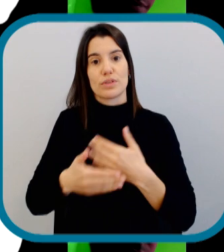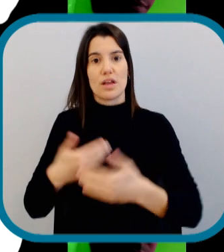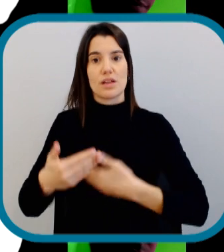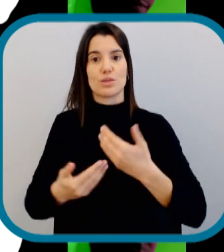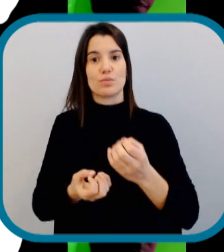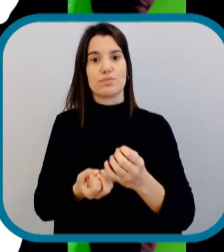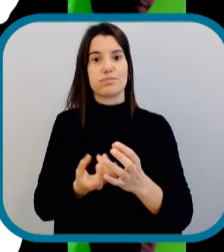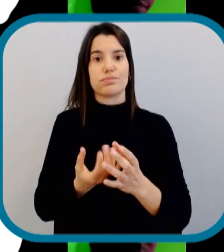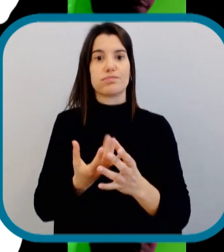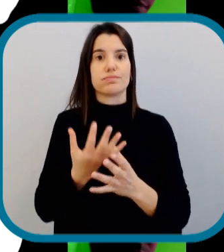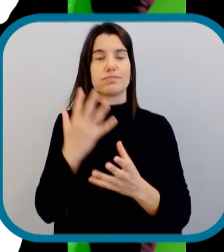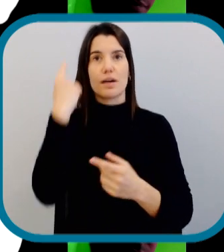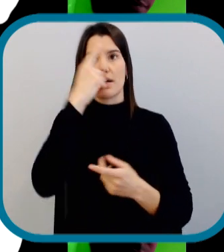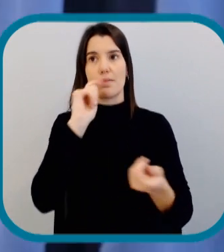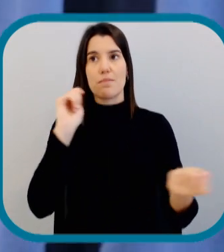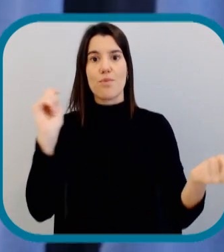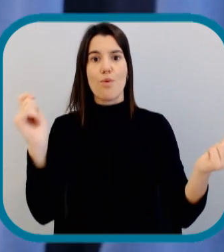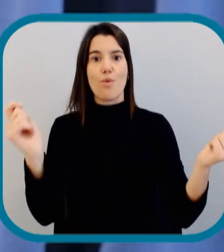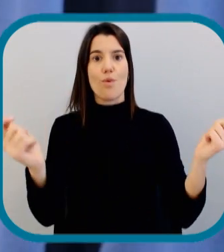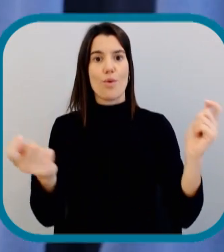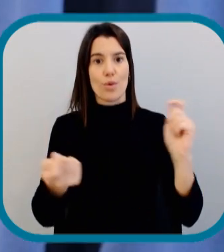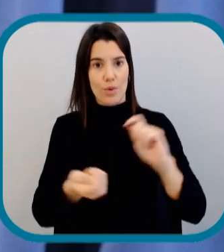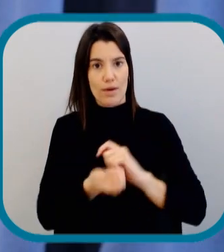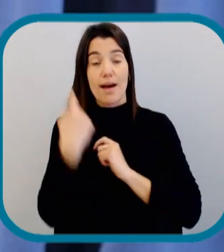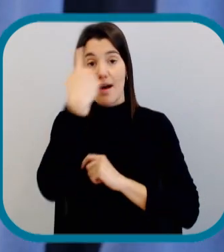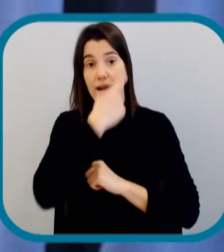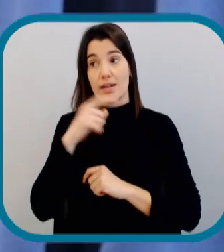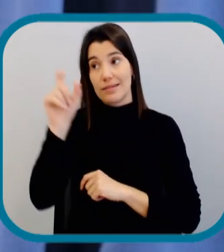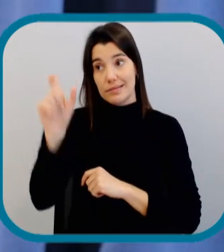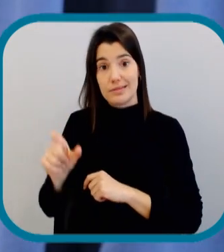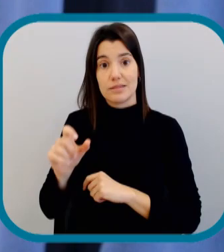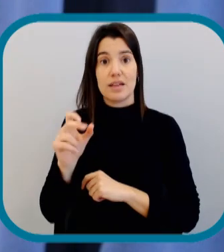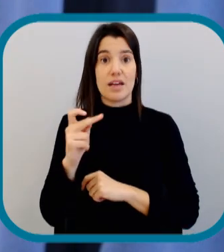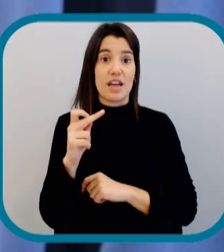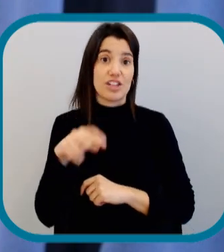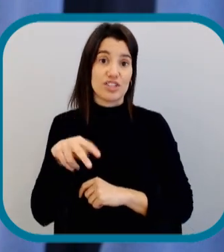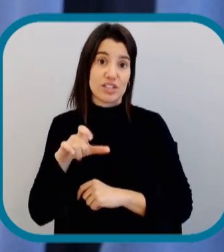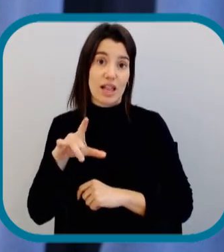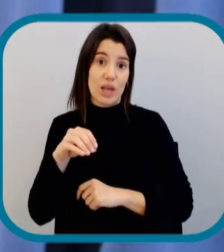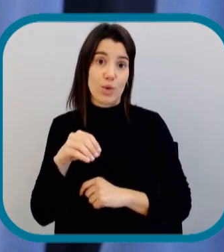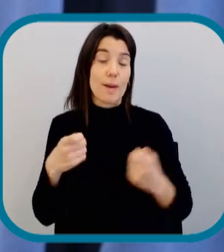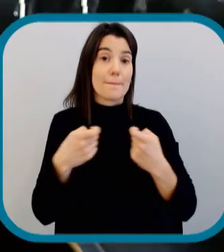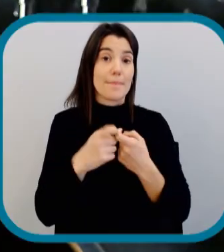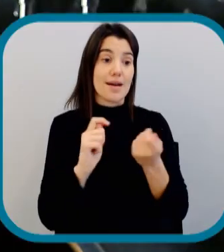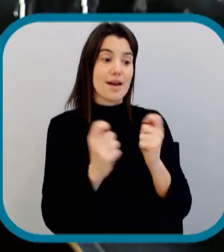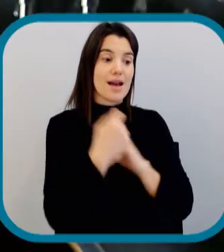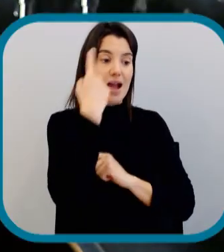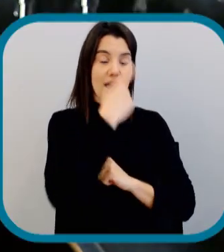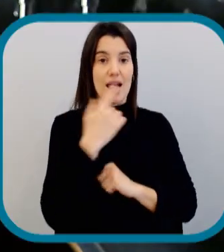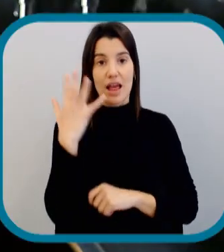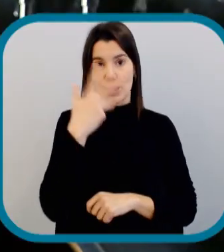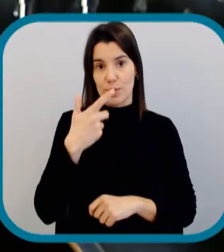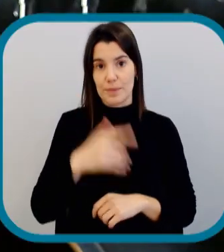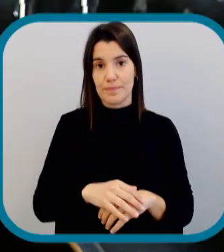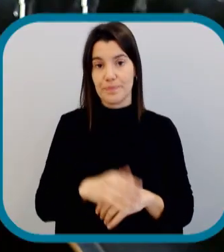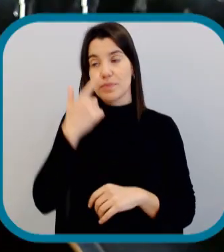processo de inteligência artificial, para a inteligência artificial depois adaptar a cara do angélico na cara do ator. Tivemos que arranjar